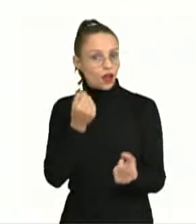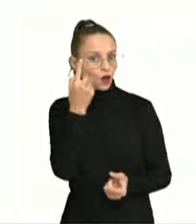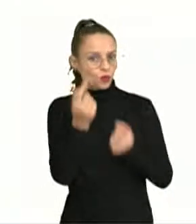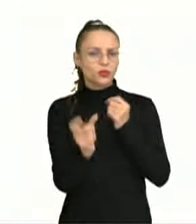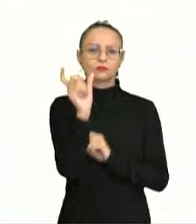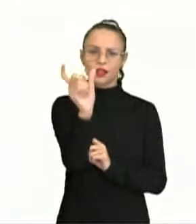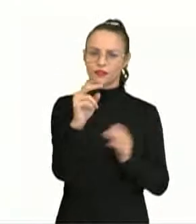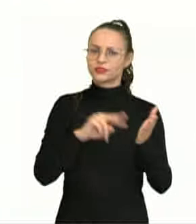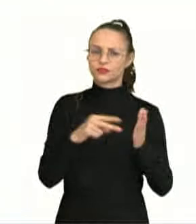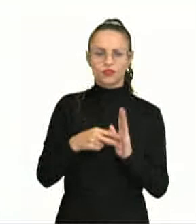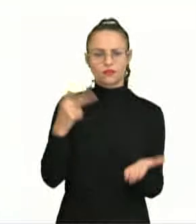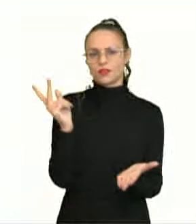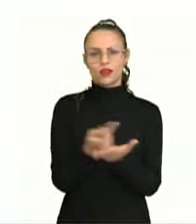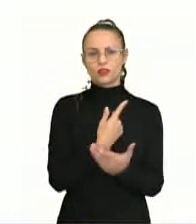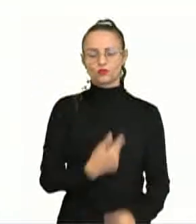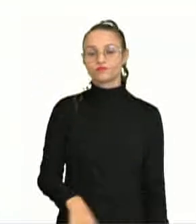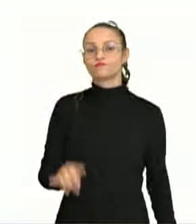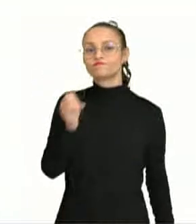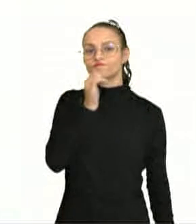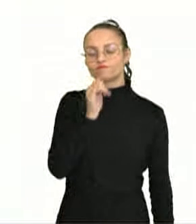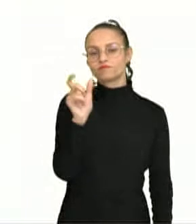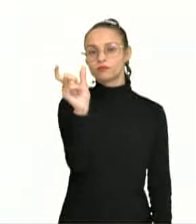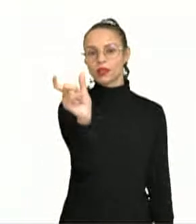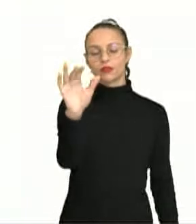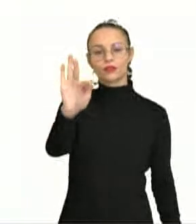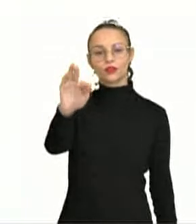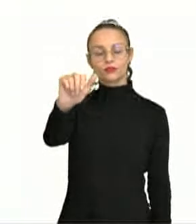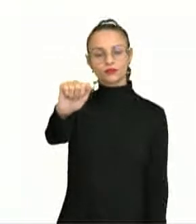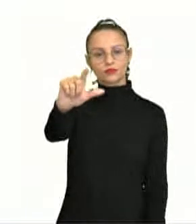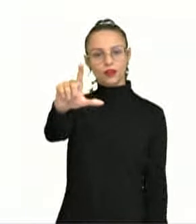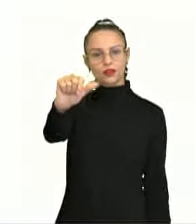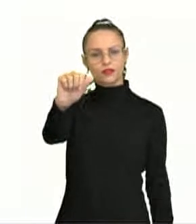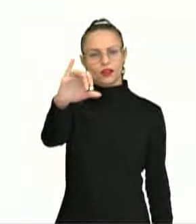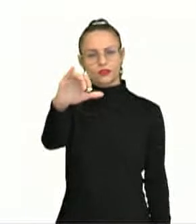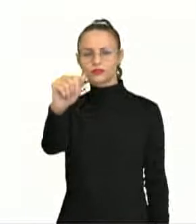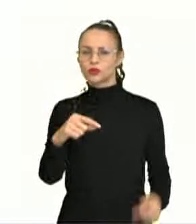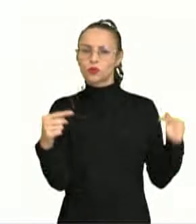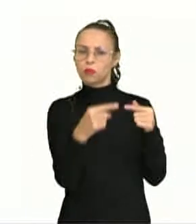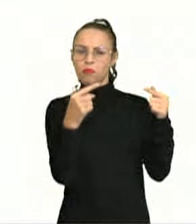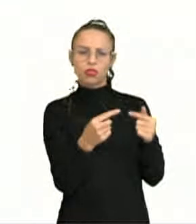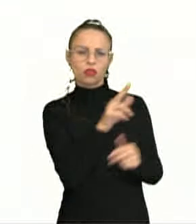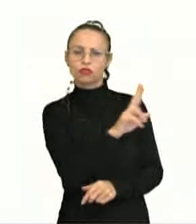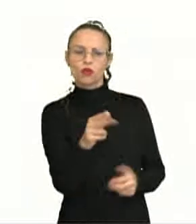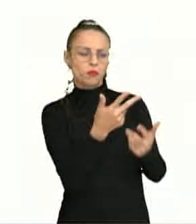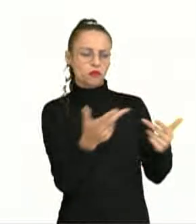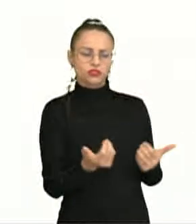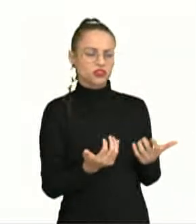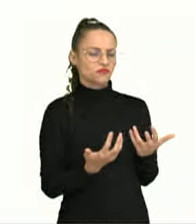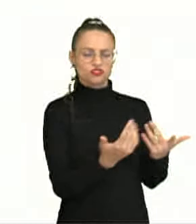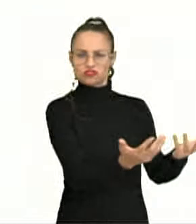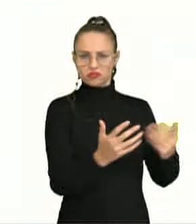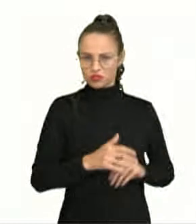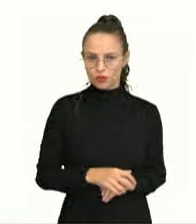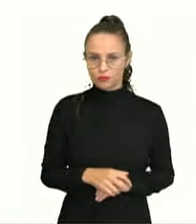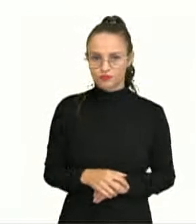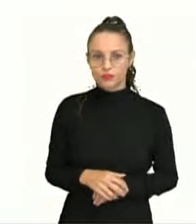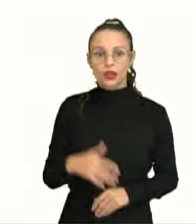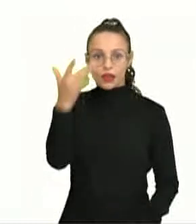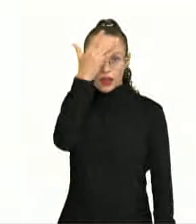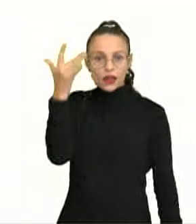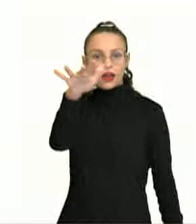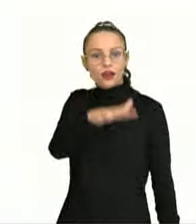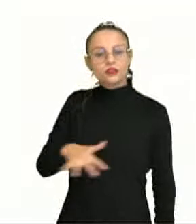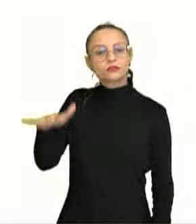o significado errado. Falácia, por exemplo, deveria ser o nome de alguma coisa vagamente vegetal. As